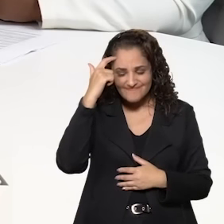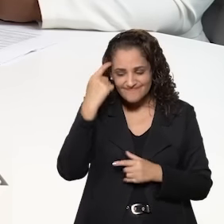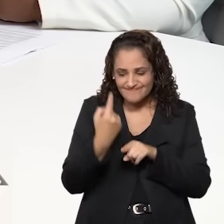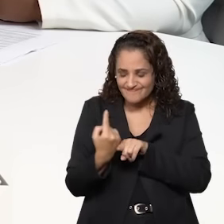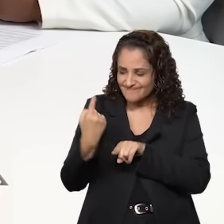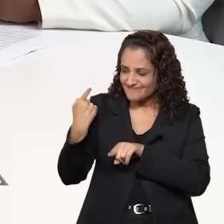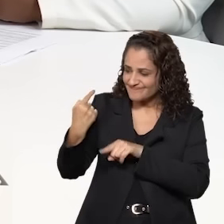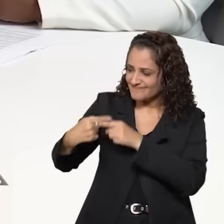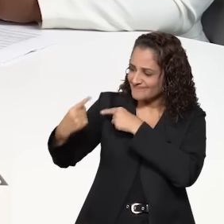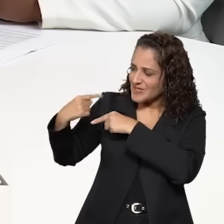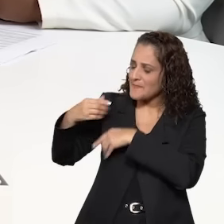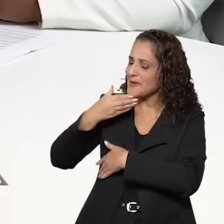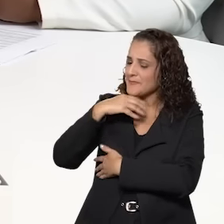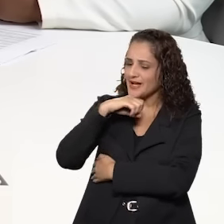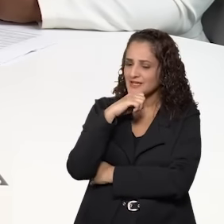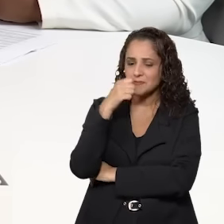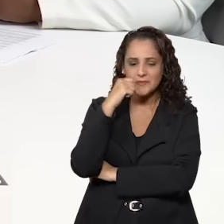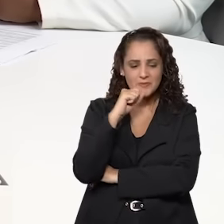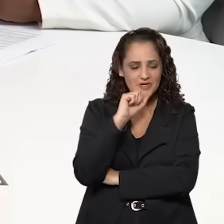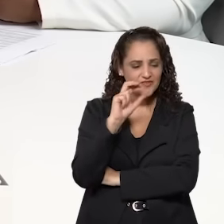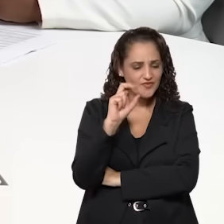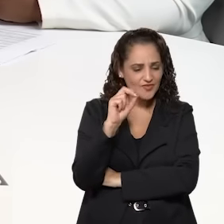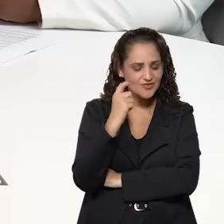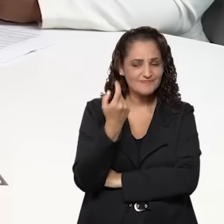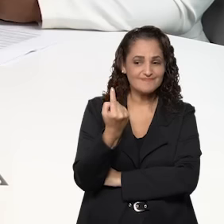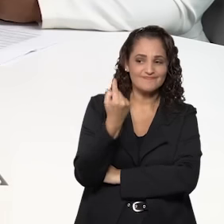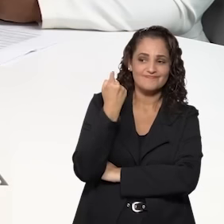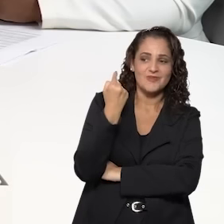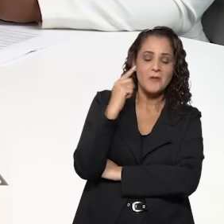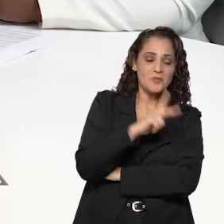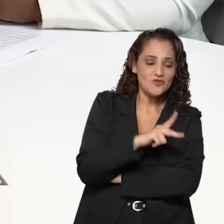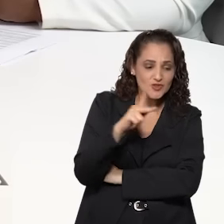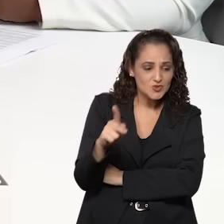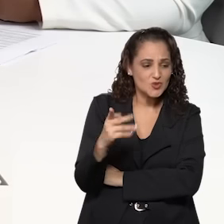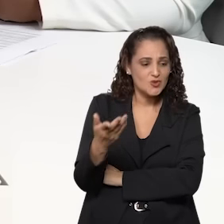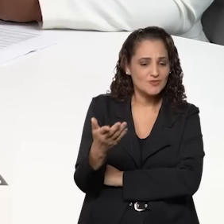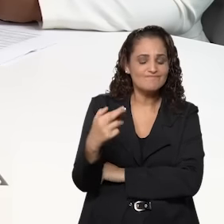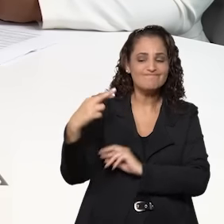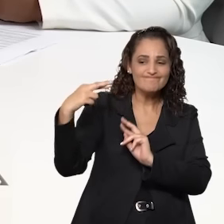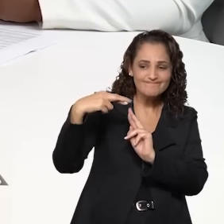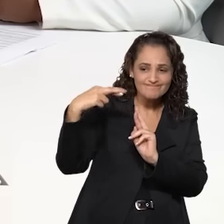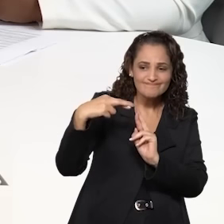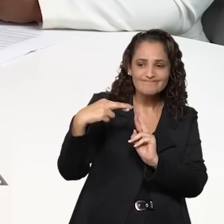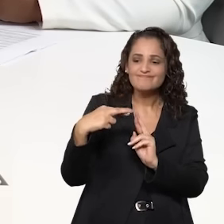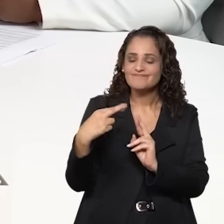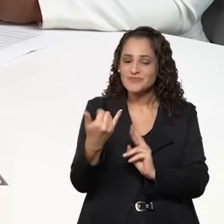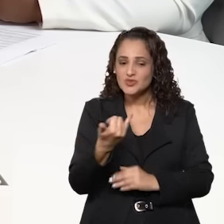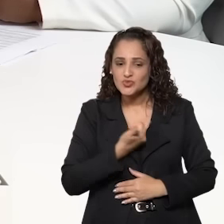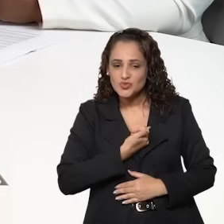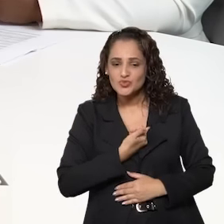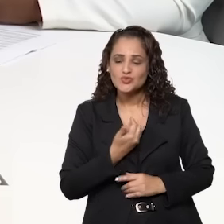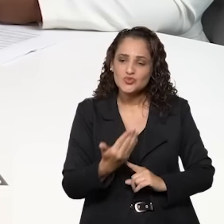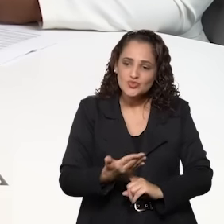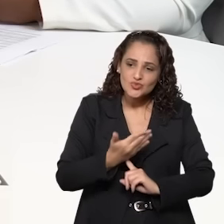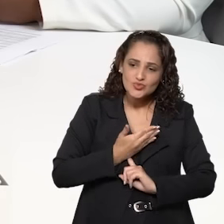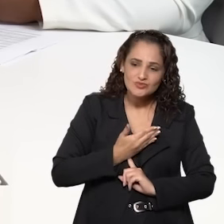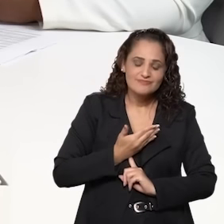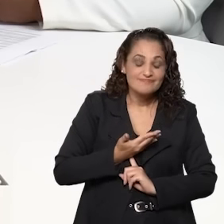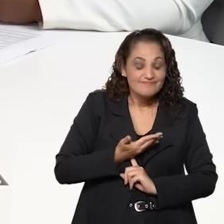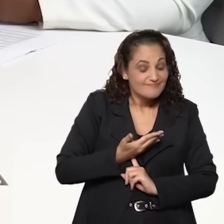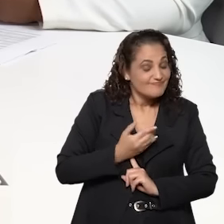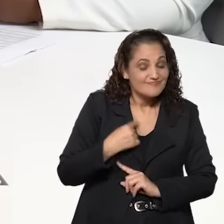professores na escola né e nós não fomos habituados a ter a iniciativa de